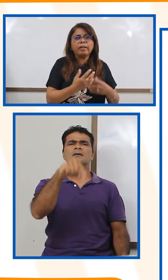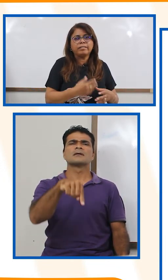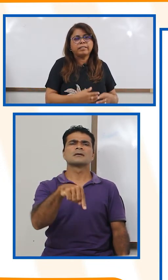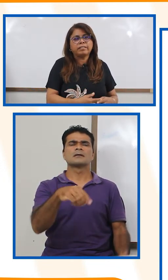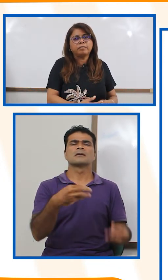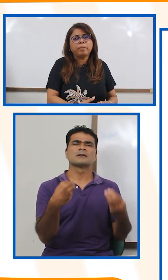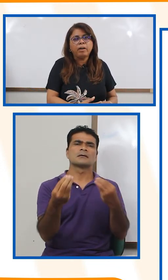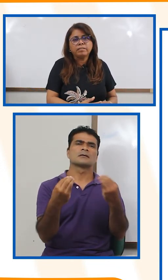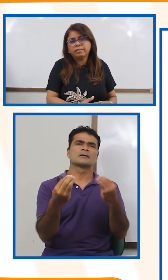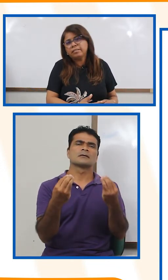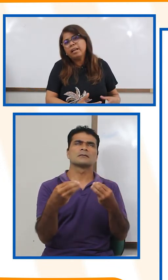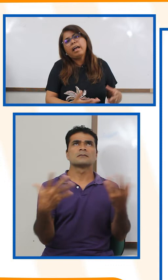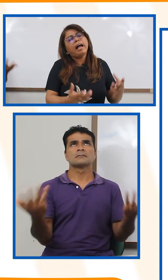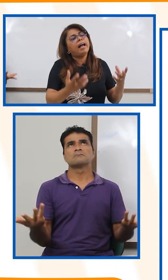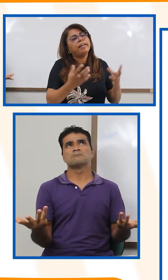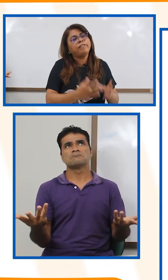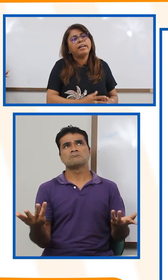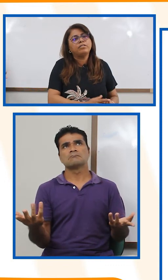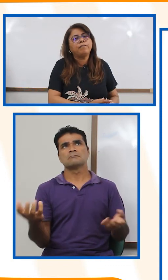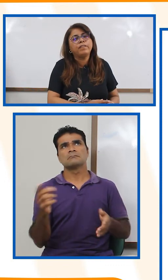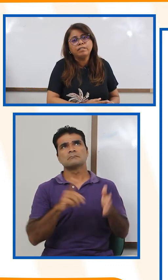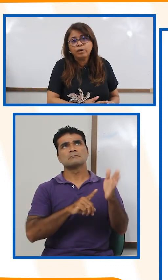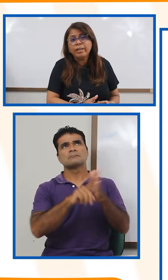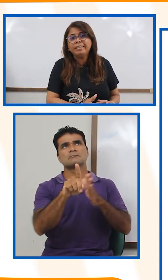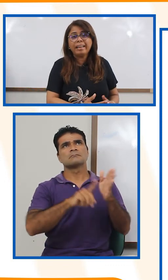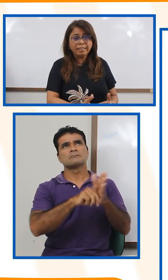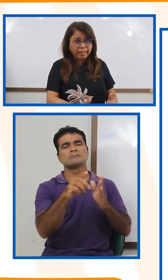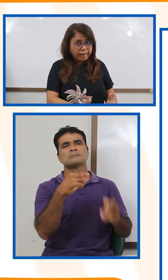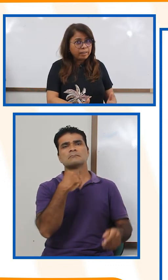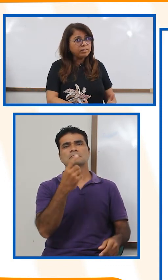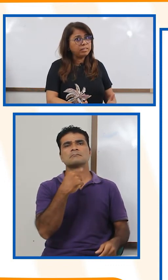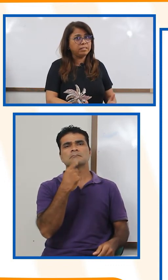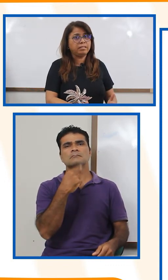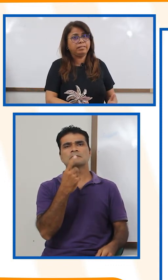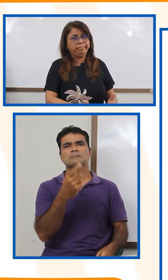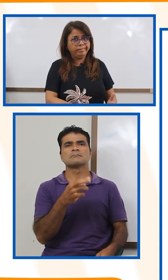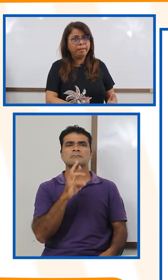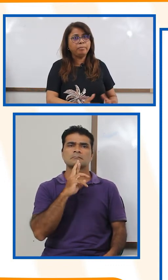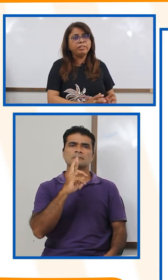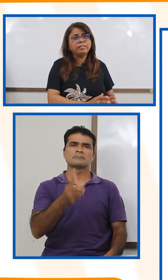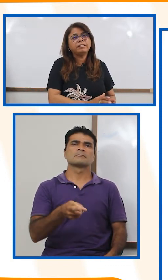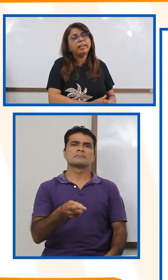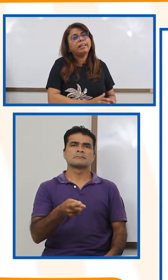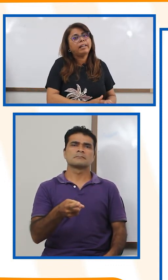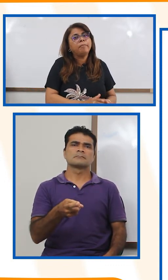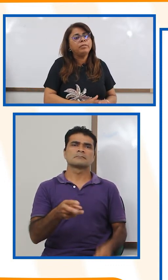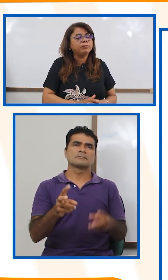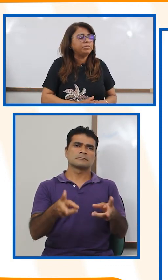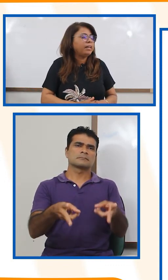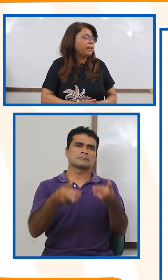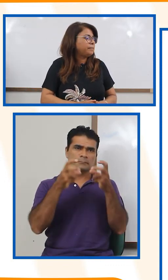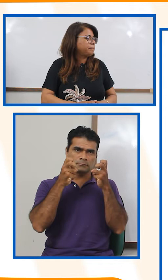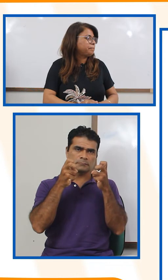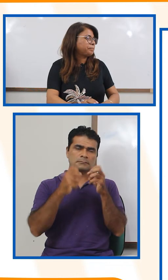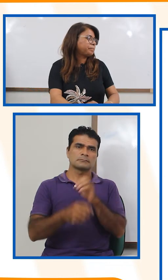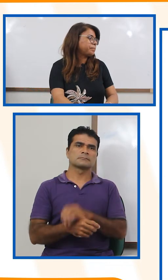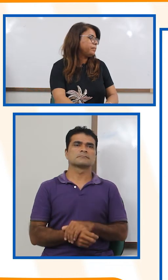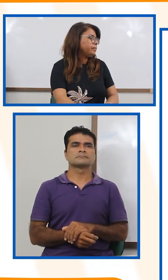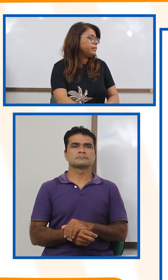eu não tenho essas respostas, aí fica difícil eu entender a notícia, né? Por isso que tem que ter muito